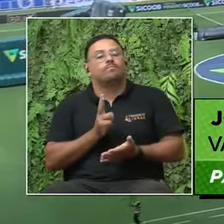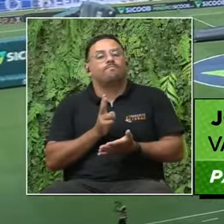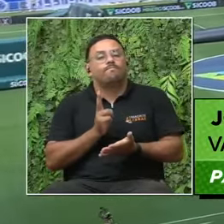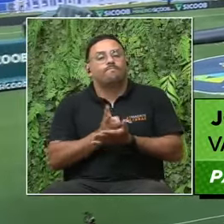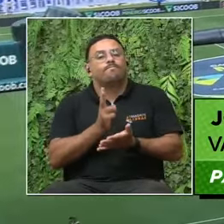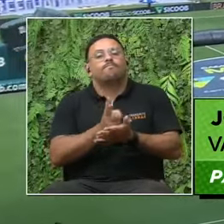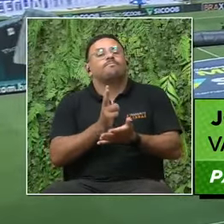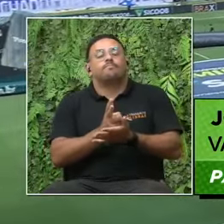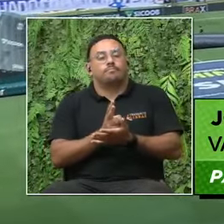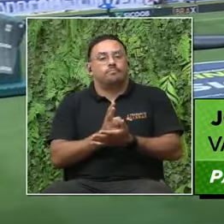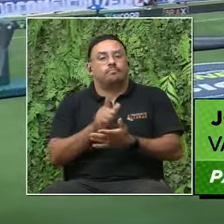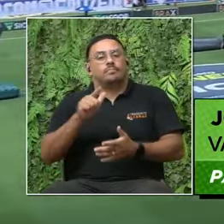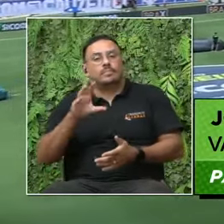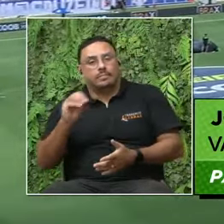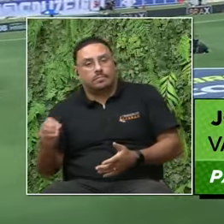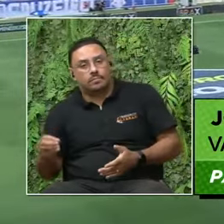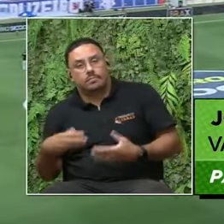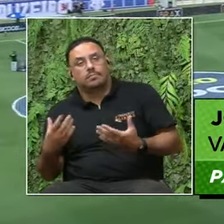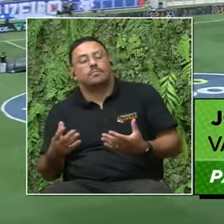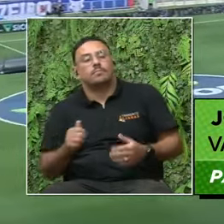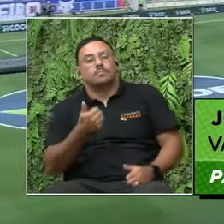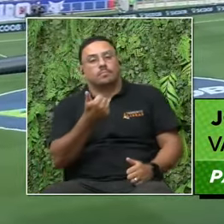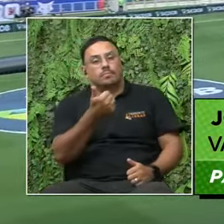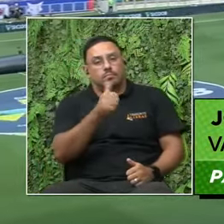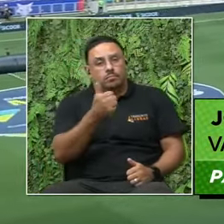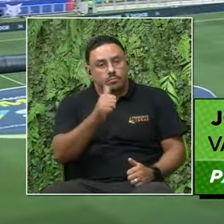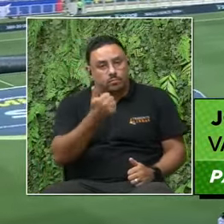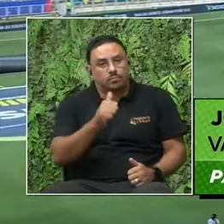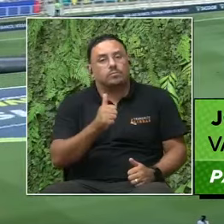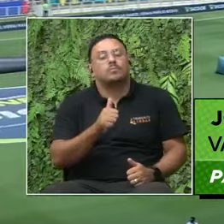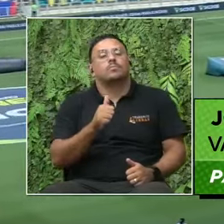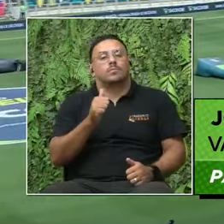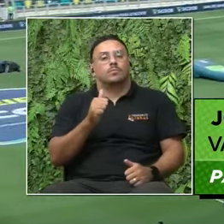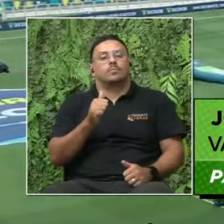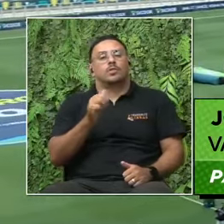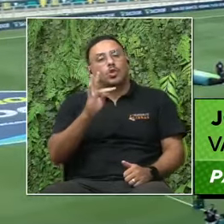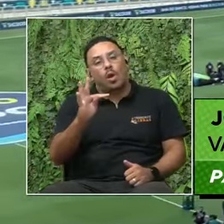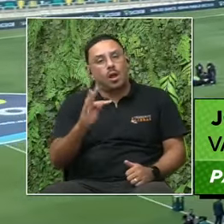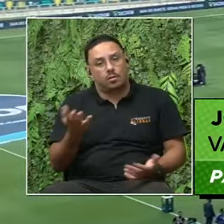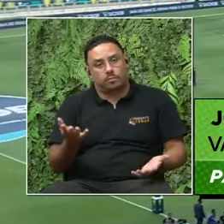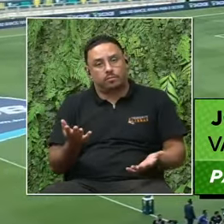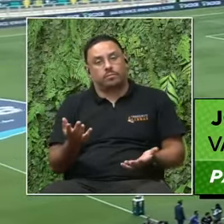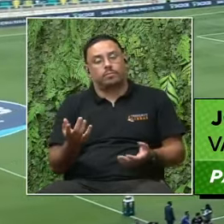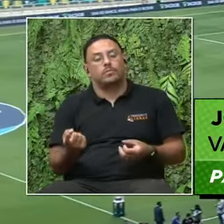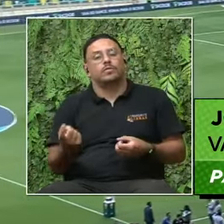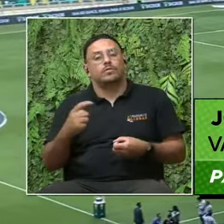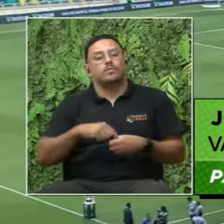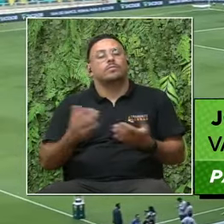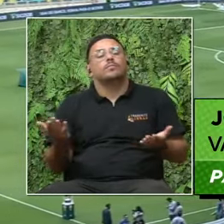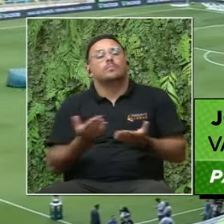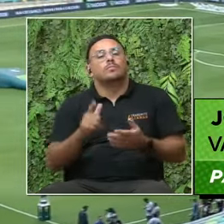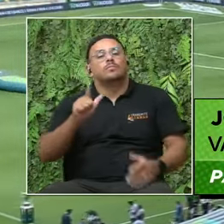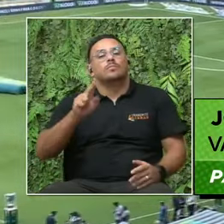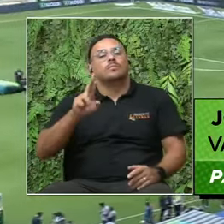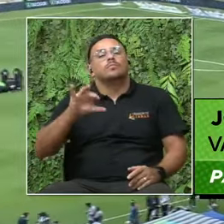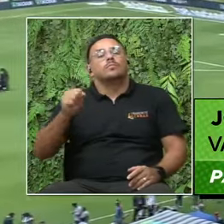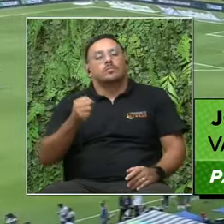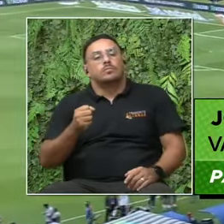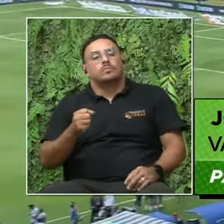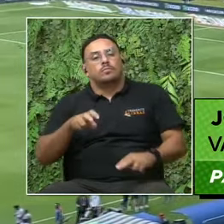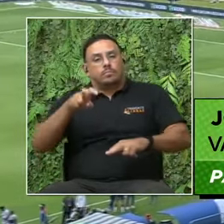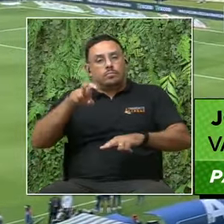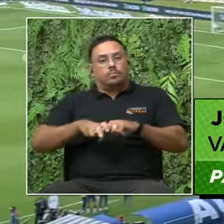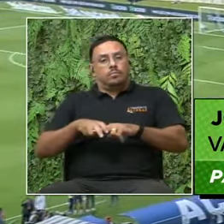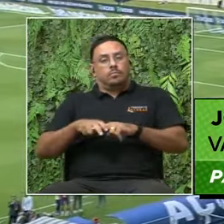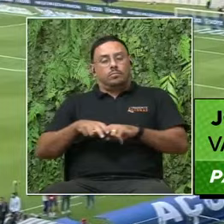larcamon considera como os 11 titulares da equipe né volta hoje Lucas Silva que ficou no banco na